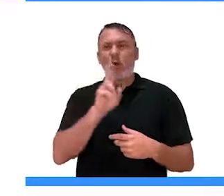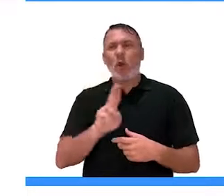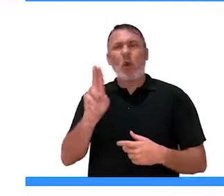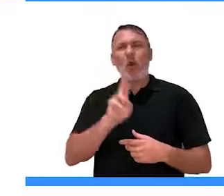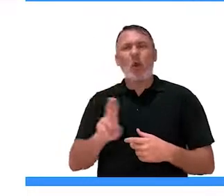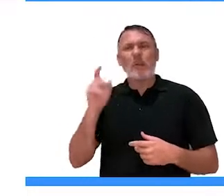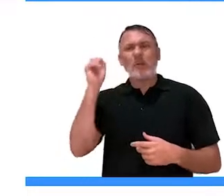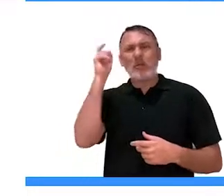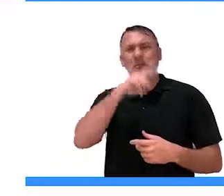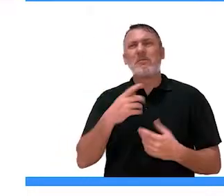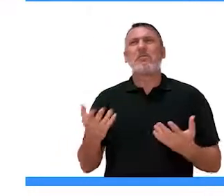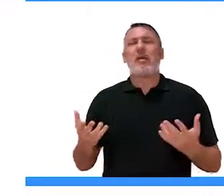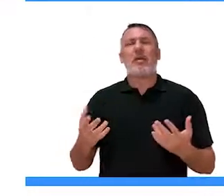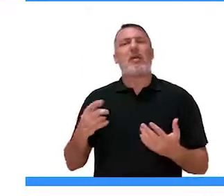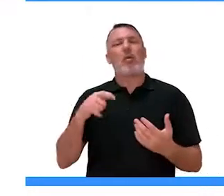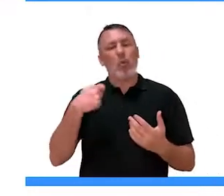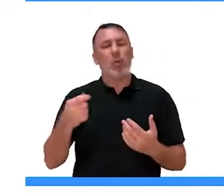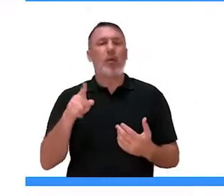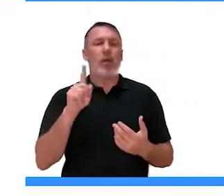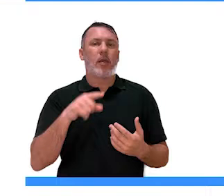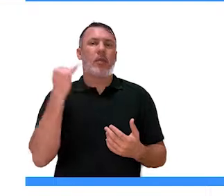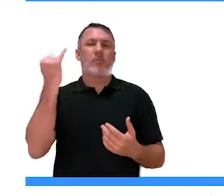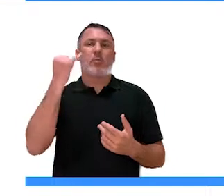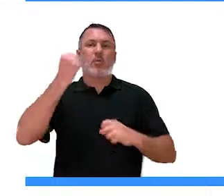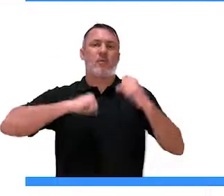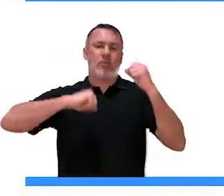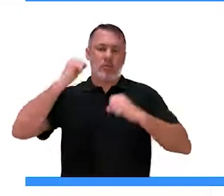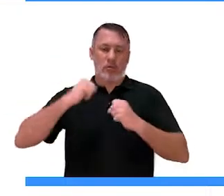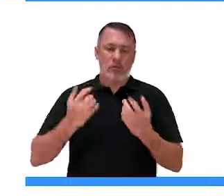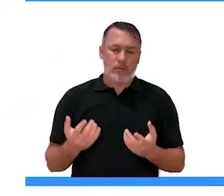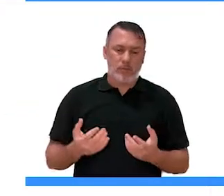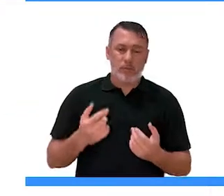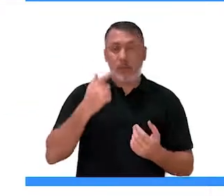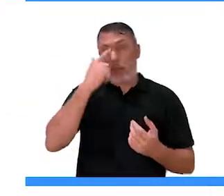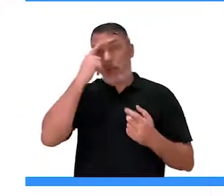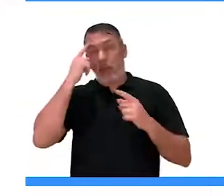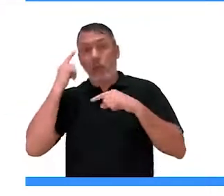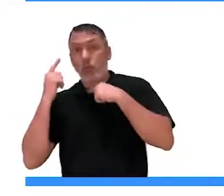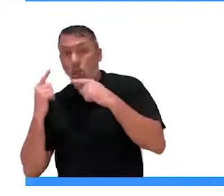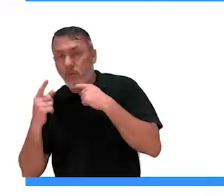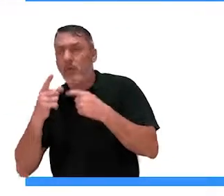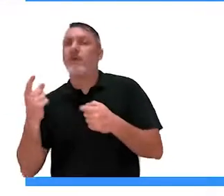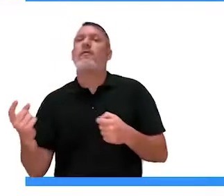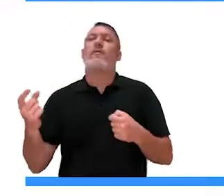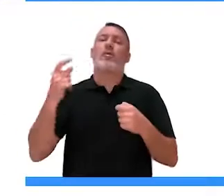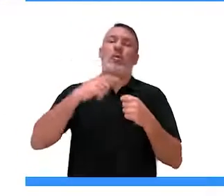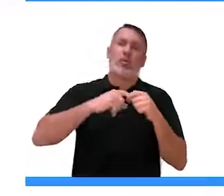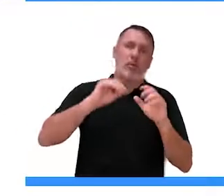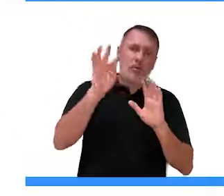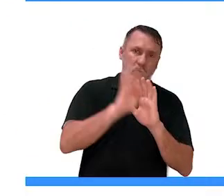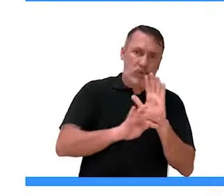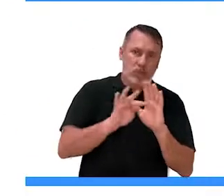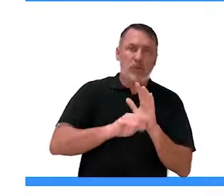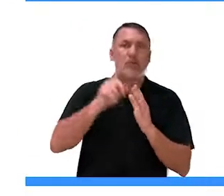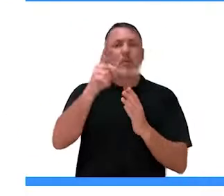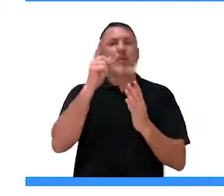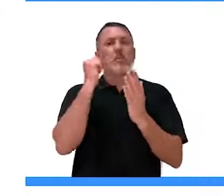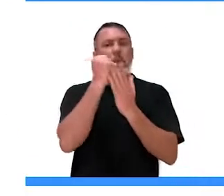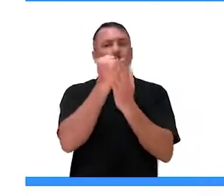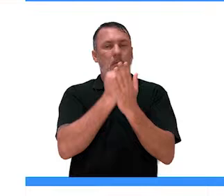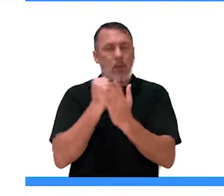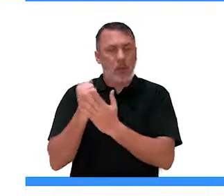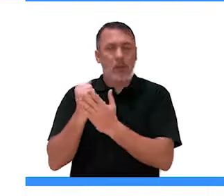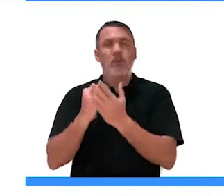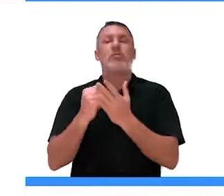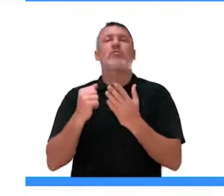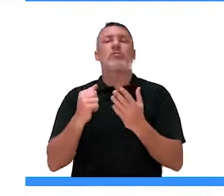nomes complicados que a gente viu são muito importantes para a indústria, tá? Então ficou em dúvida? Volta ao texto, vai marcando